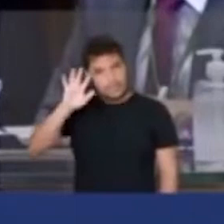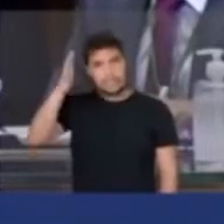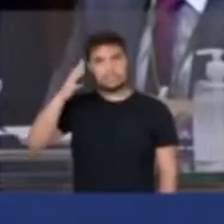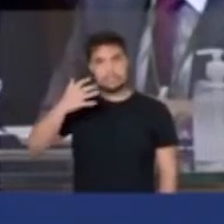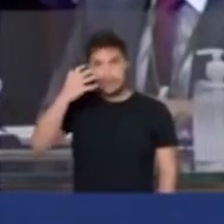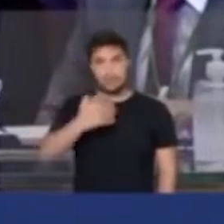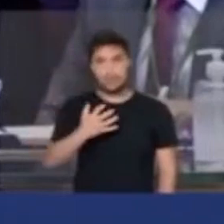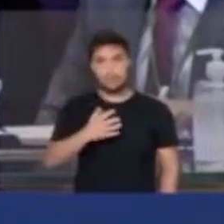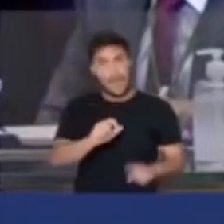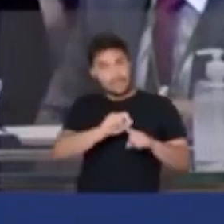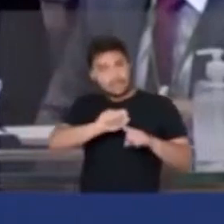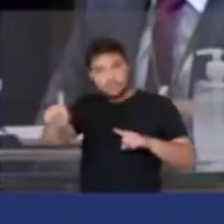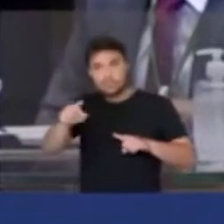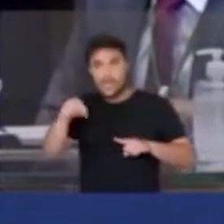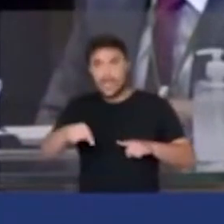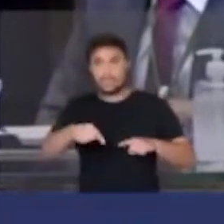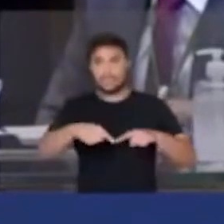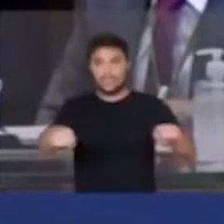do plenário.